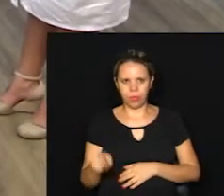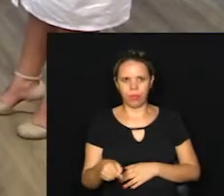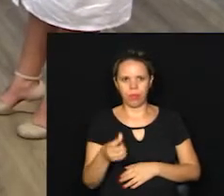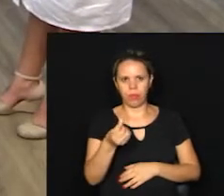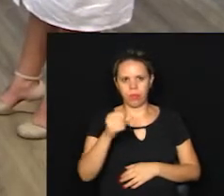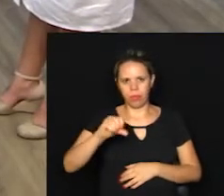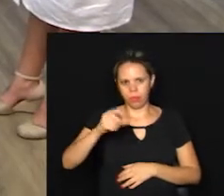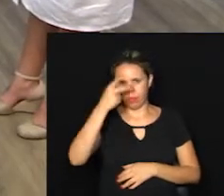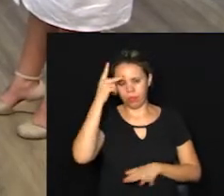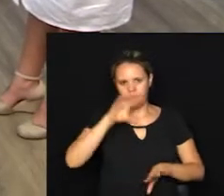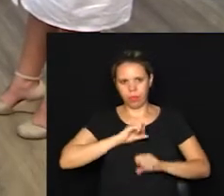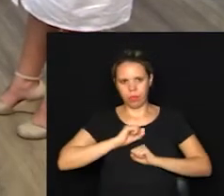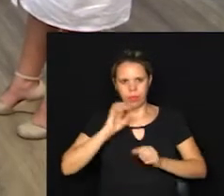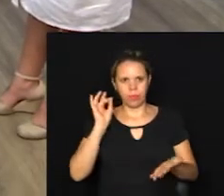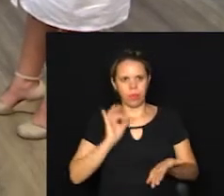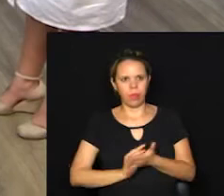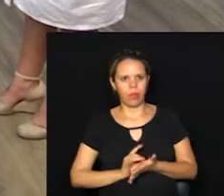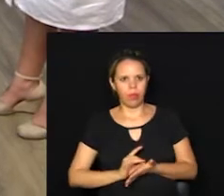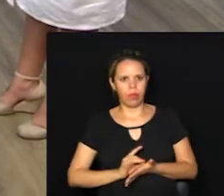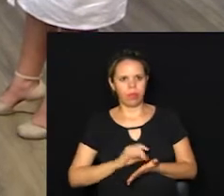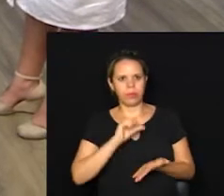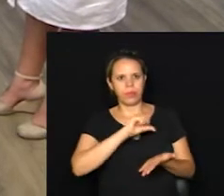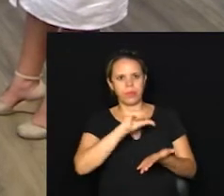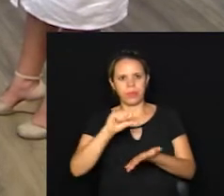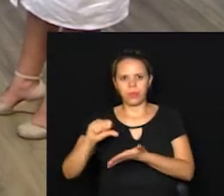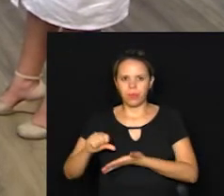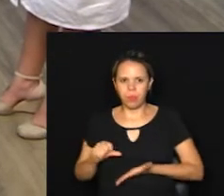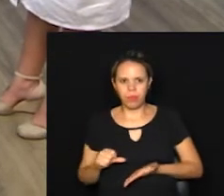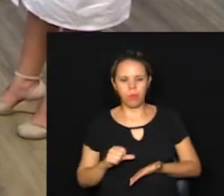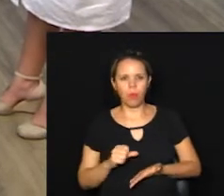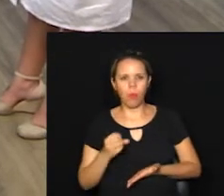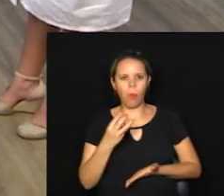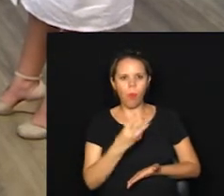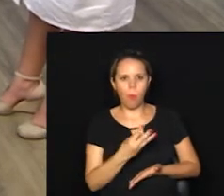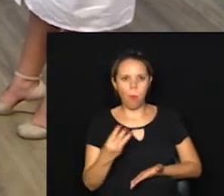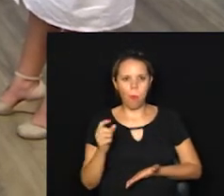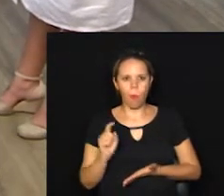82.069 casos confirmados na nossa região, sendo